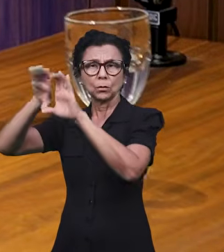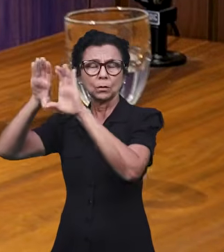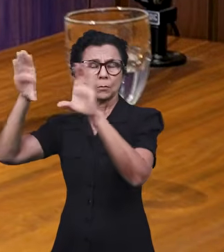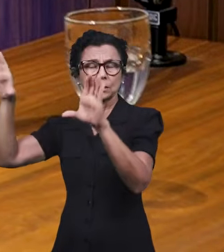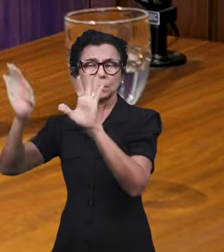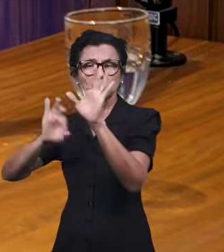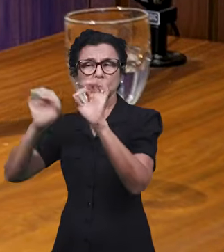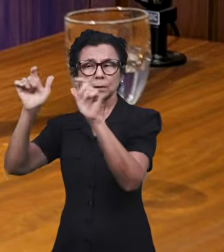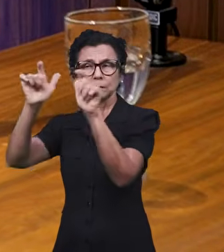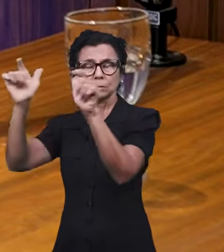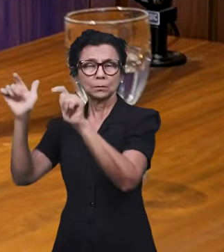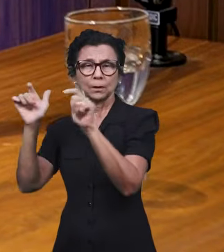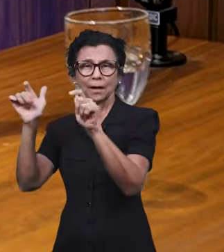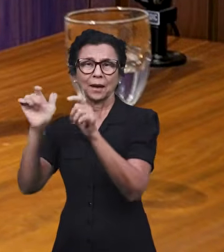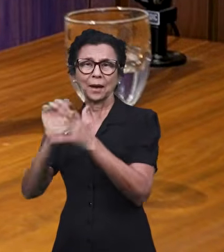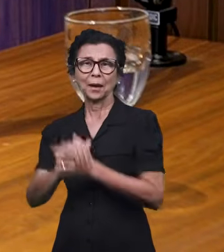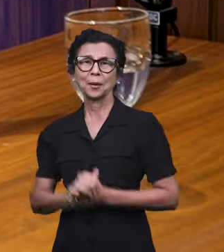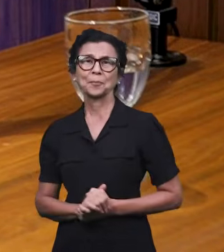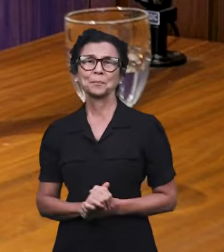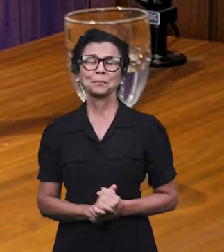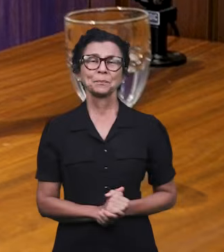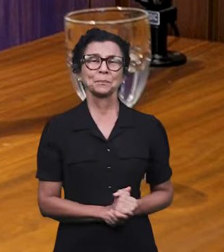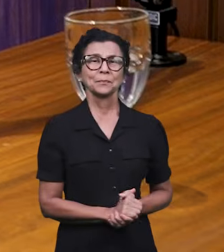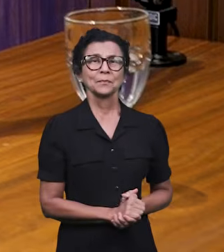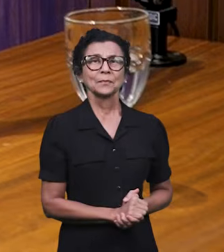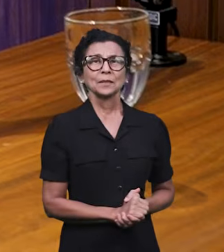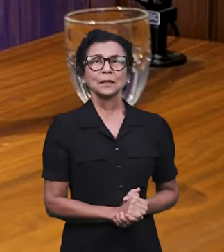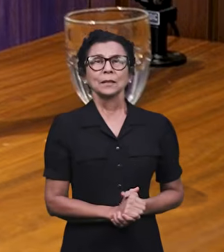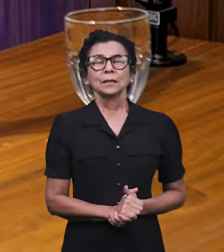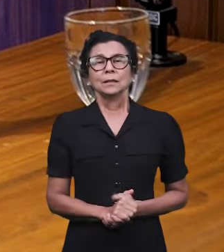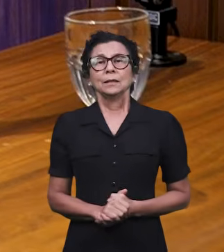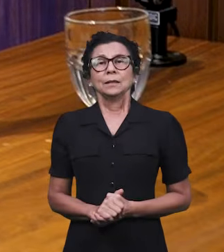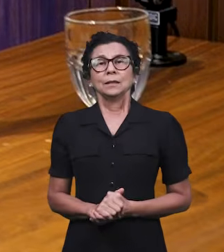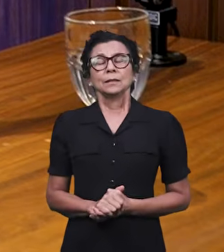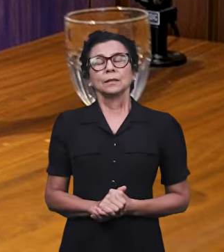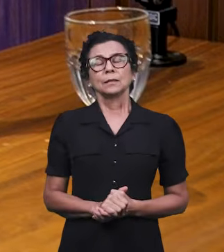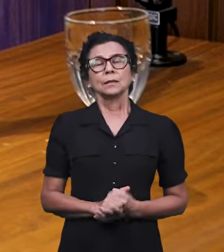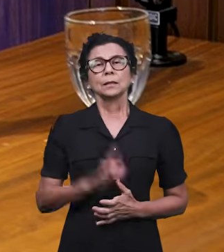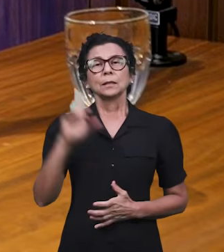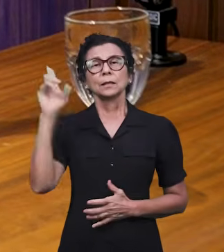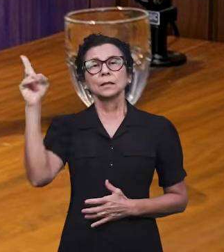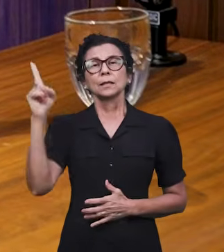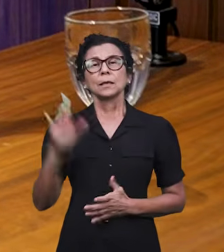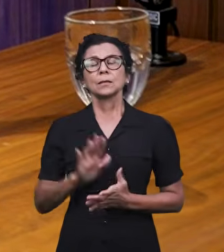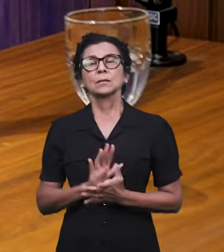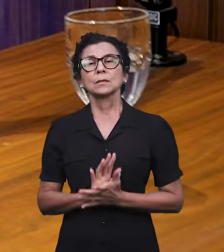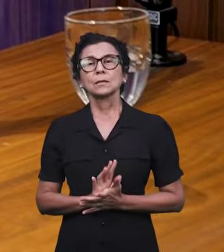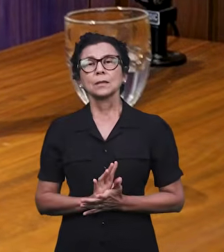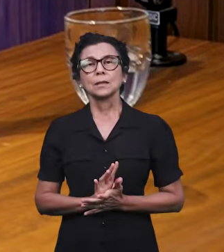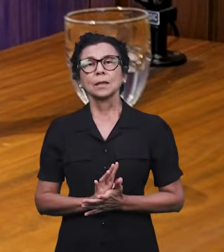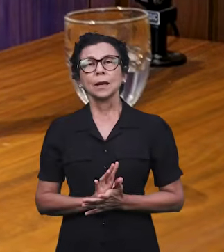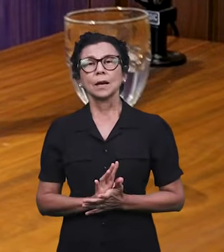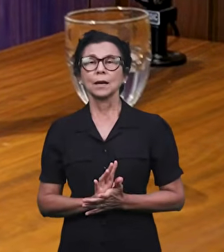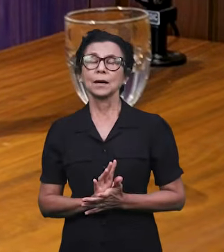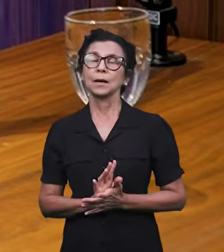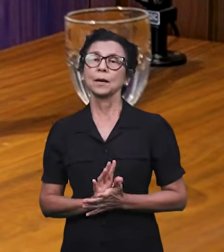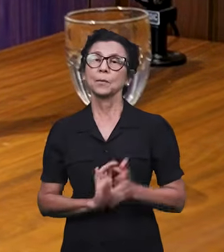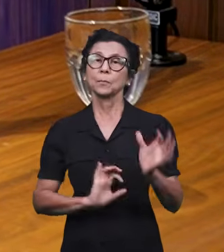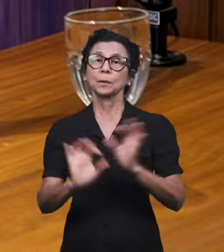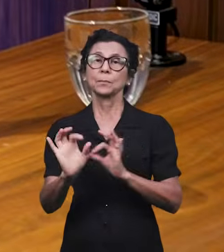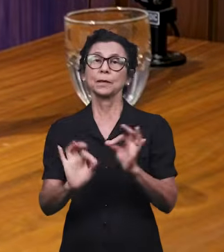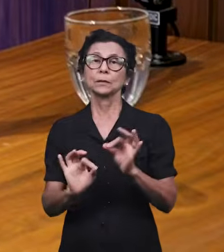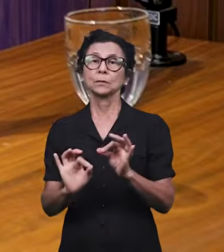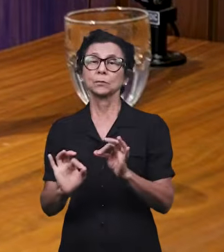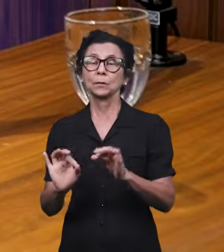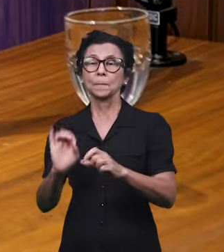oportunidade. É meio que Deus está apresentando para nós, né, pastor Jadson? Ali, quando vai em capítulo 21, mostrando a Nova Jerusalém. Ó, Nova